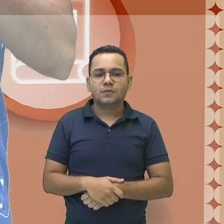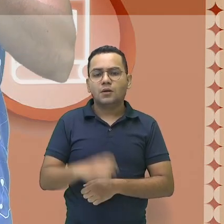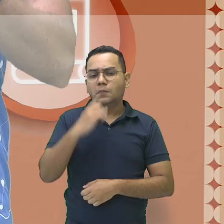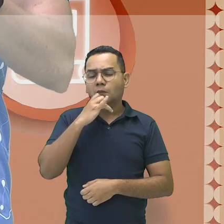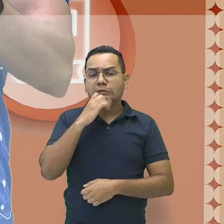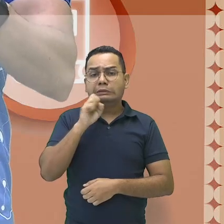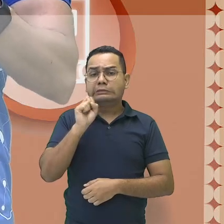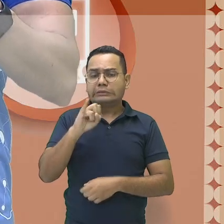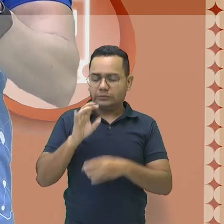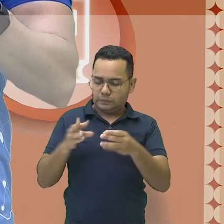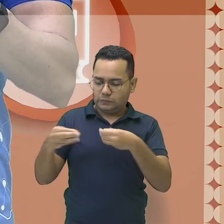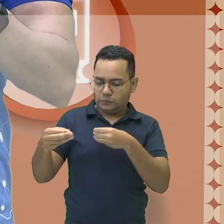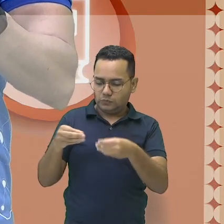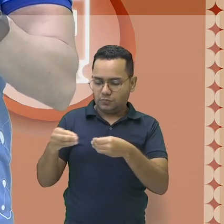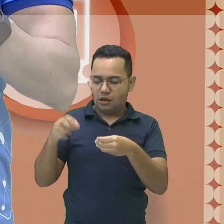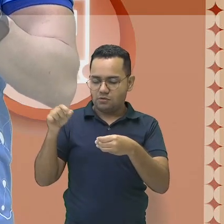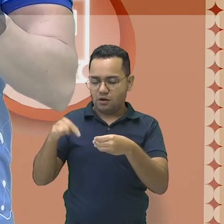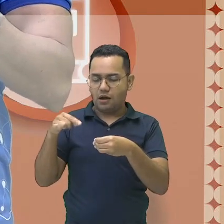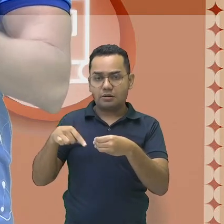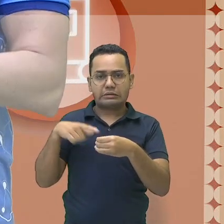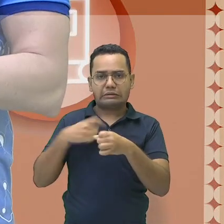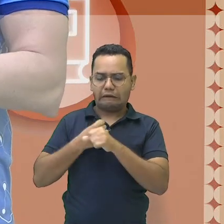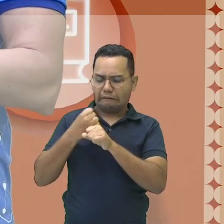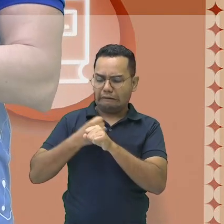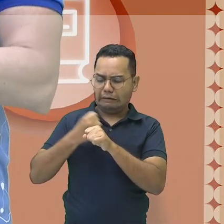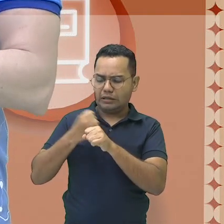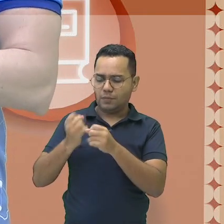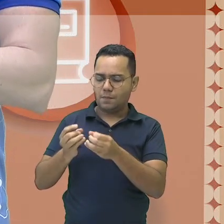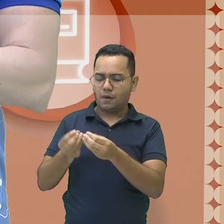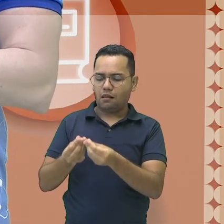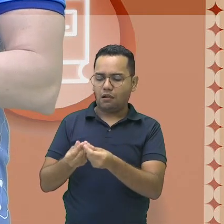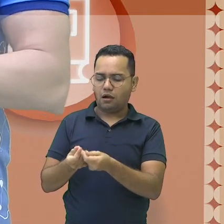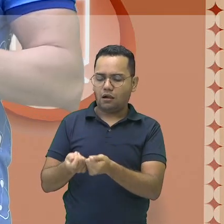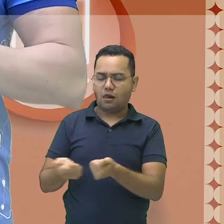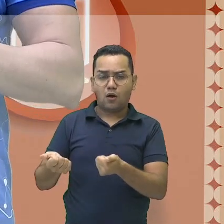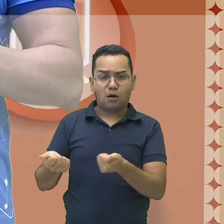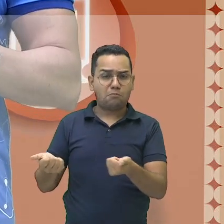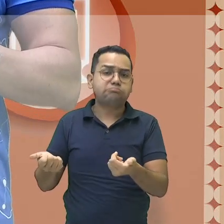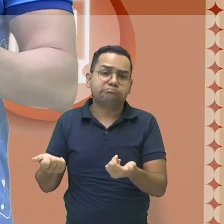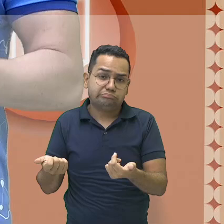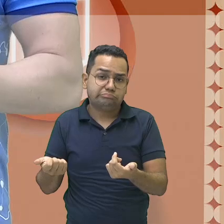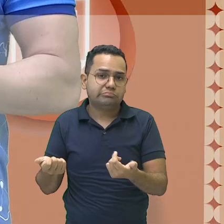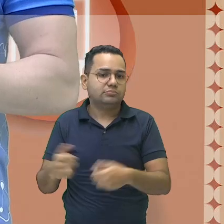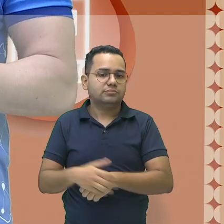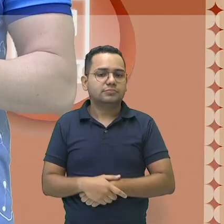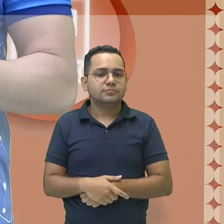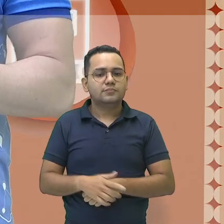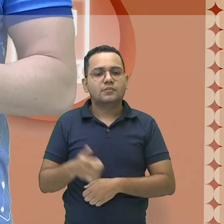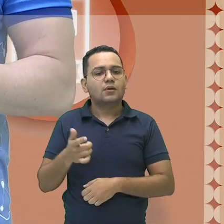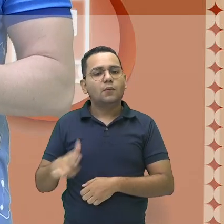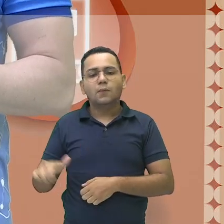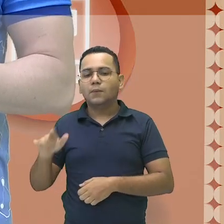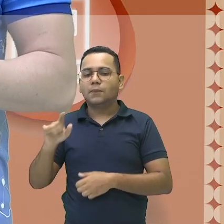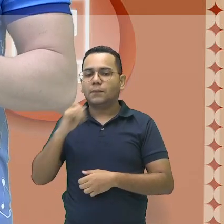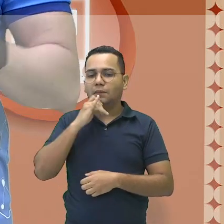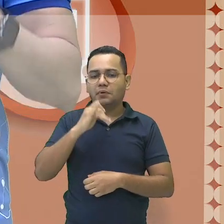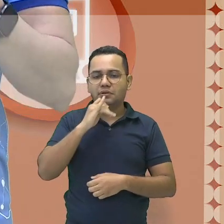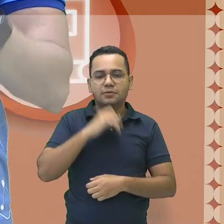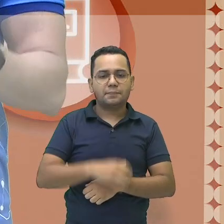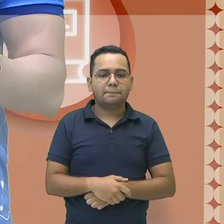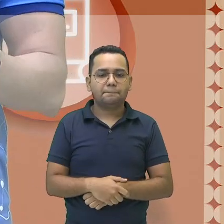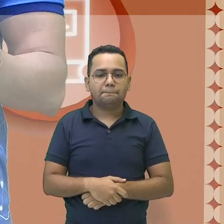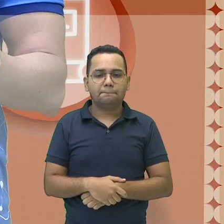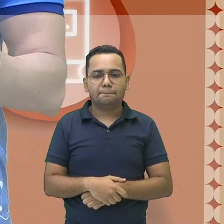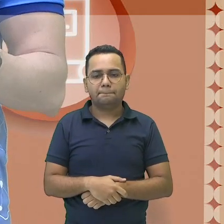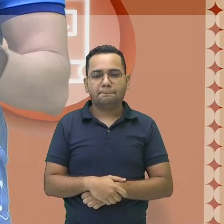levando ali décadas, séculos, milênios para se decompor, certo? O consumo de produtos de origem animal também é um